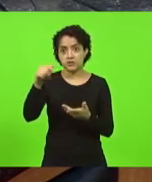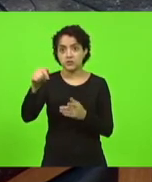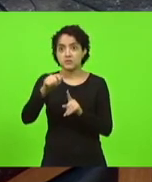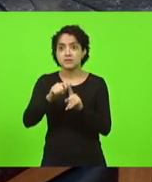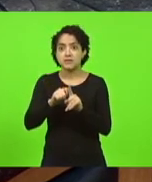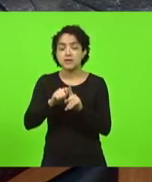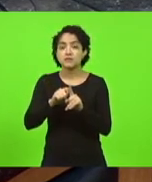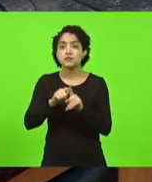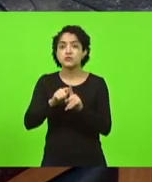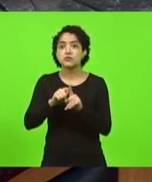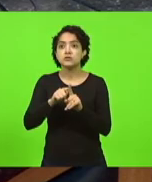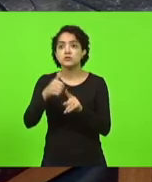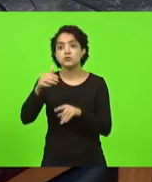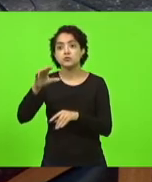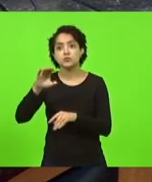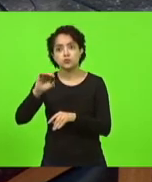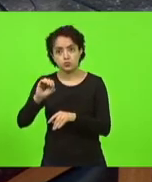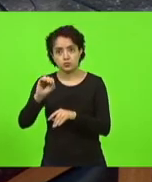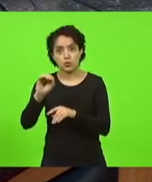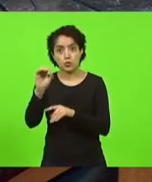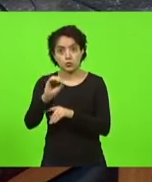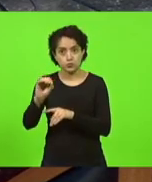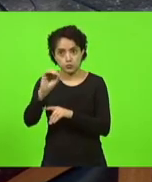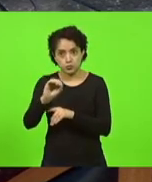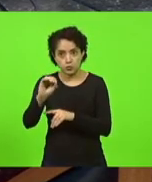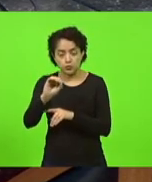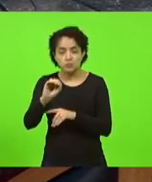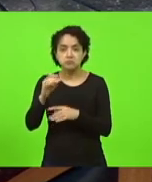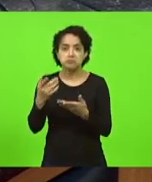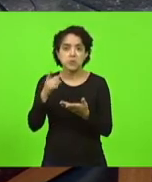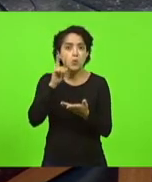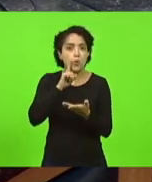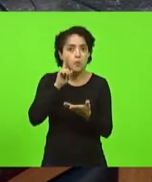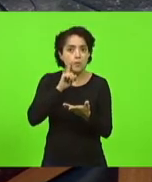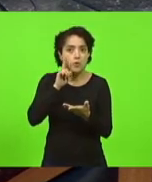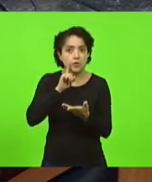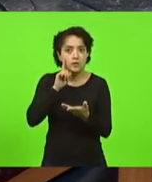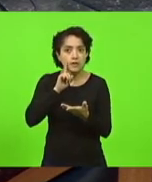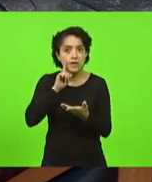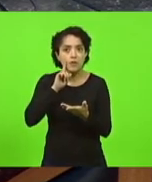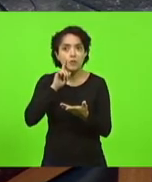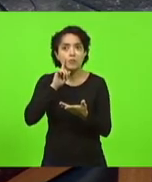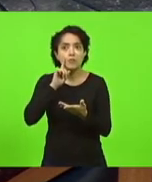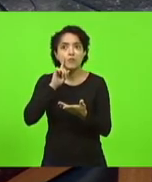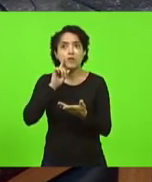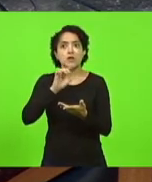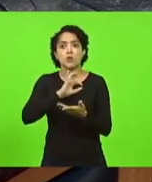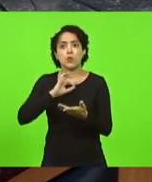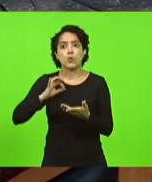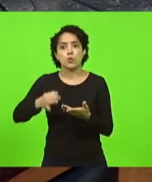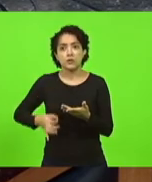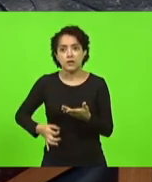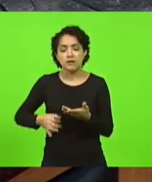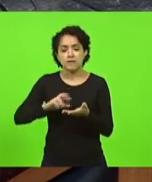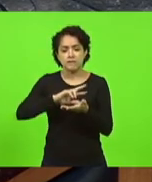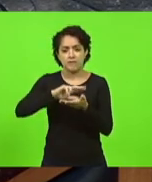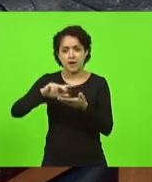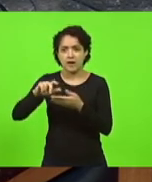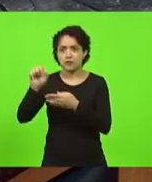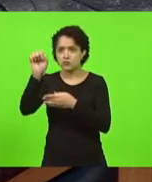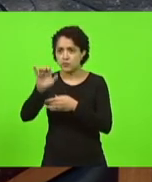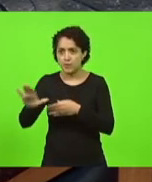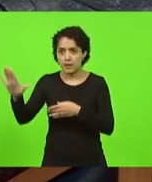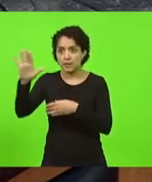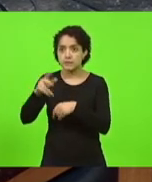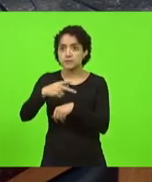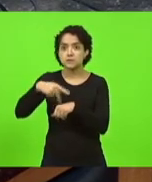27/10/21 que outros países, igualmente como Estados Unidos, Coreia do Sul, Israel e diversos países da Europa,